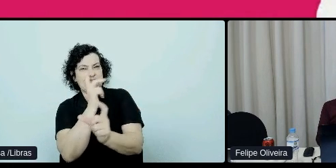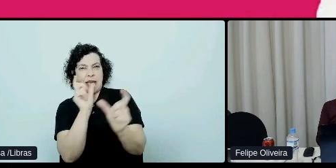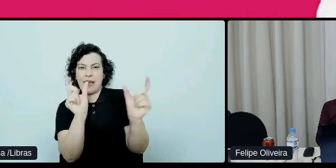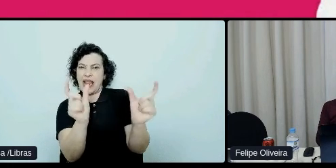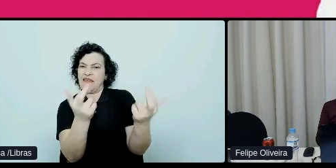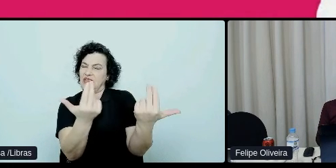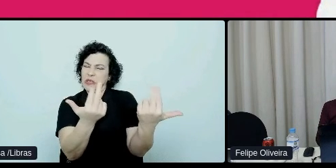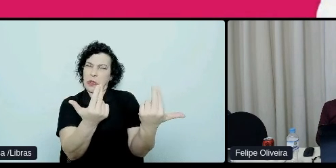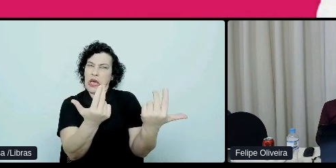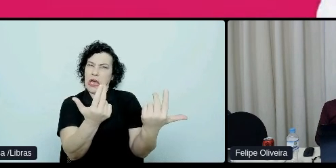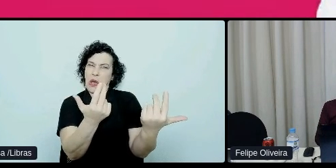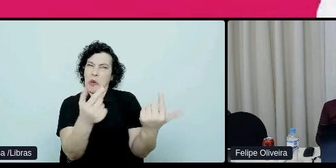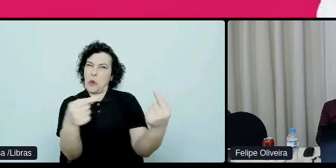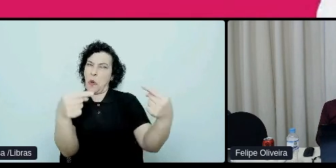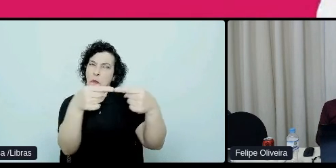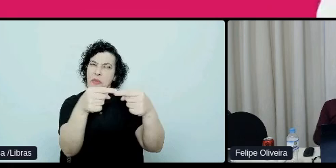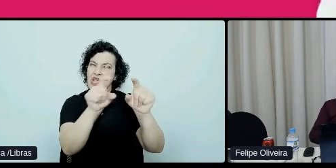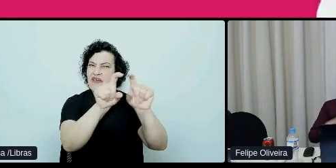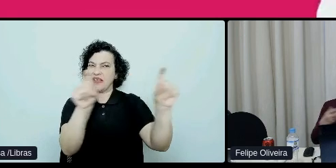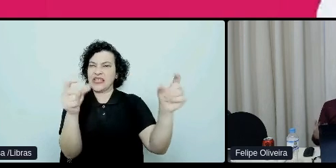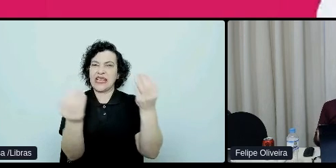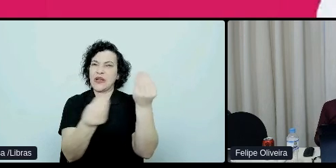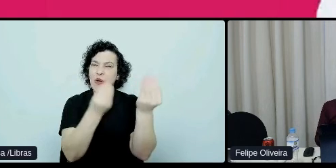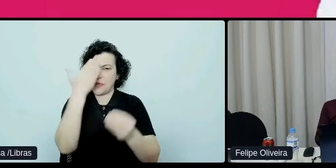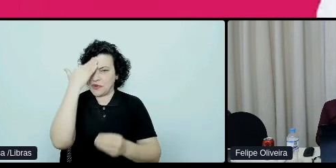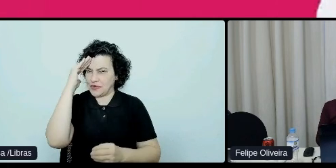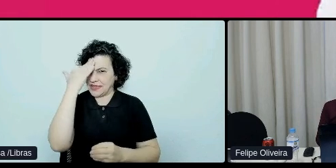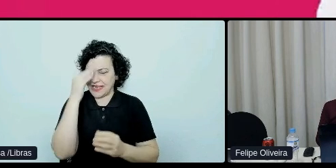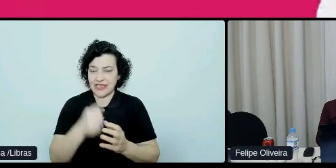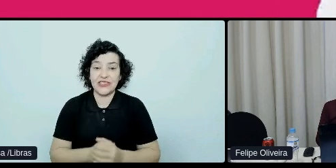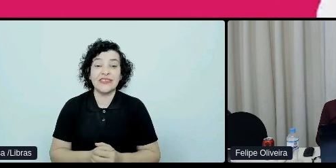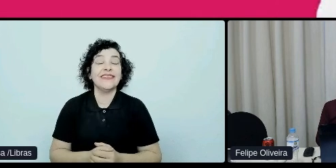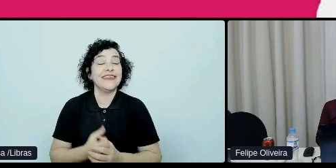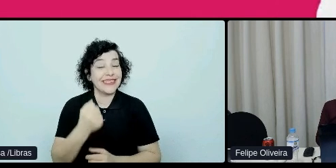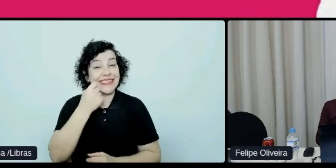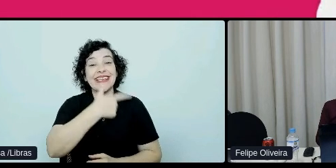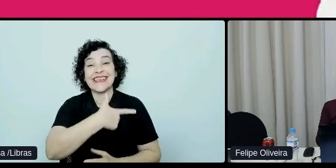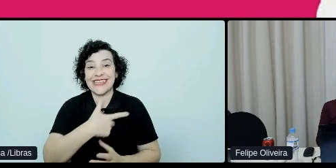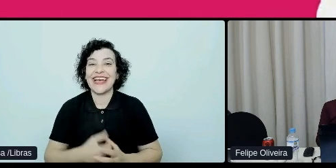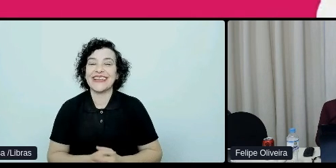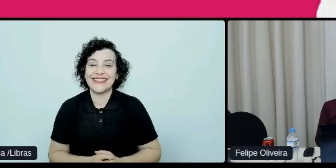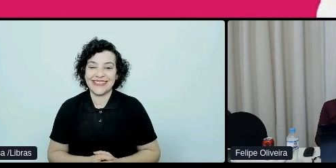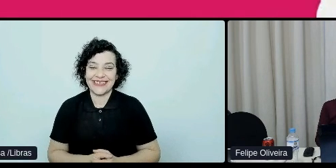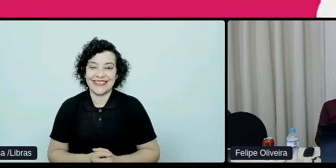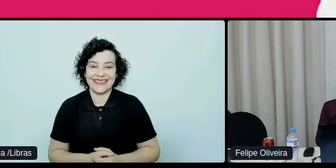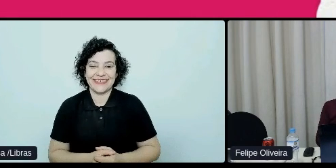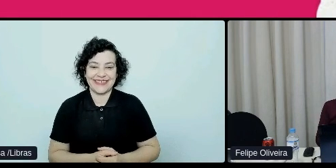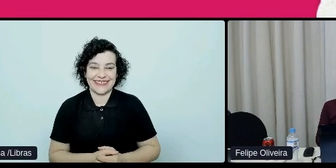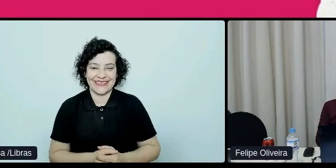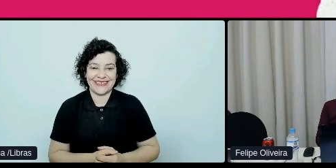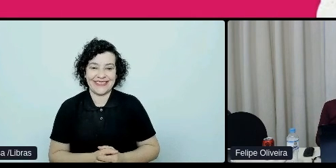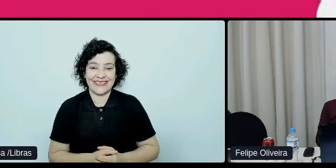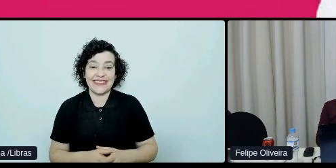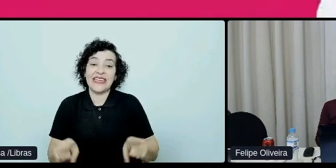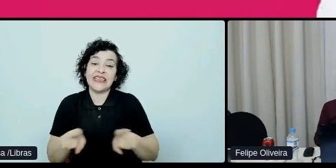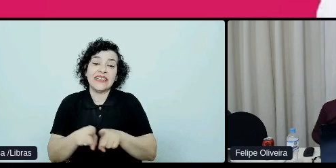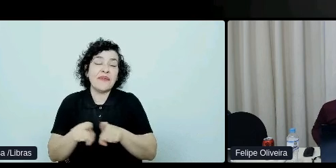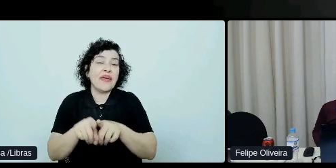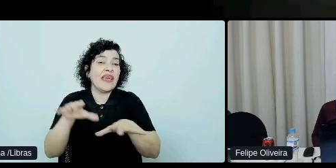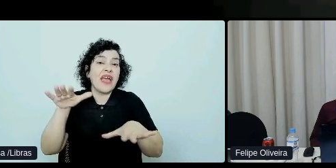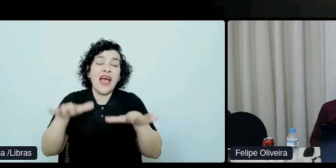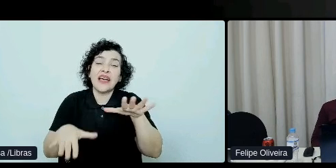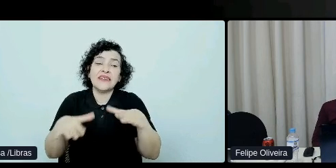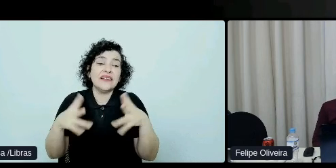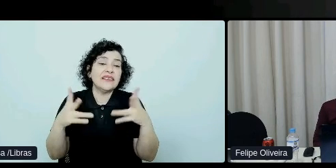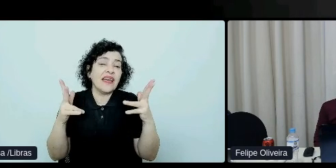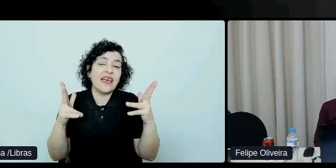disso uma piada juntos aí. Isso por si só fica engraçado entre nós. E às vezes, pessoal, é tão simples quanto um